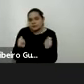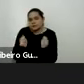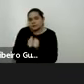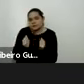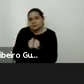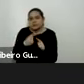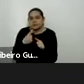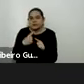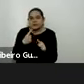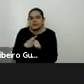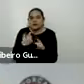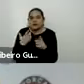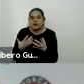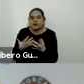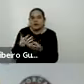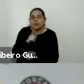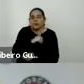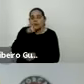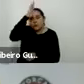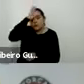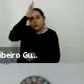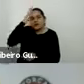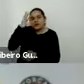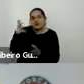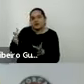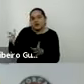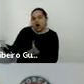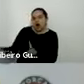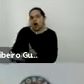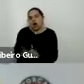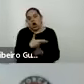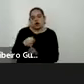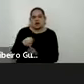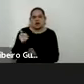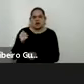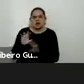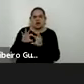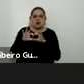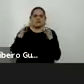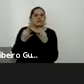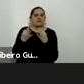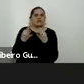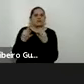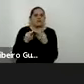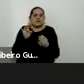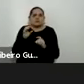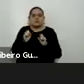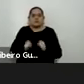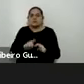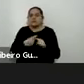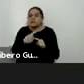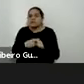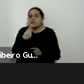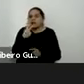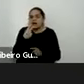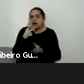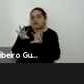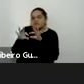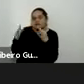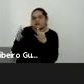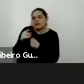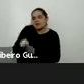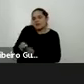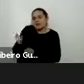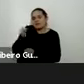dessas famílias. Essa Sim. que me parece ser a intenção desse governo, para dizer que a família não é importante,